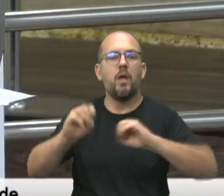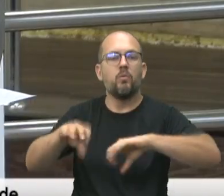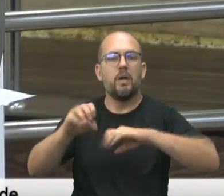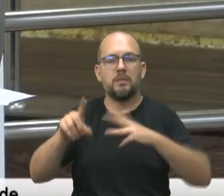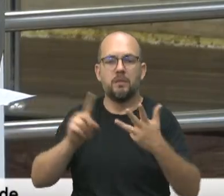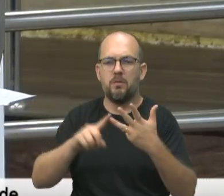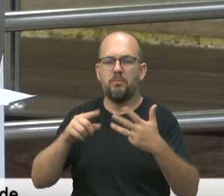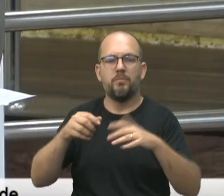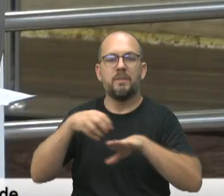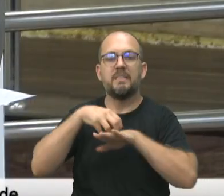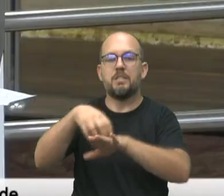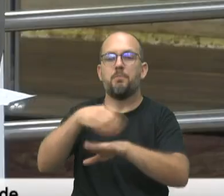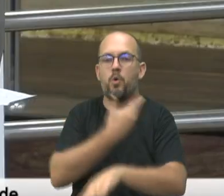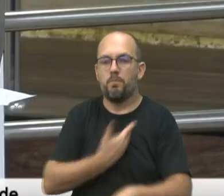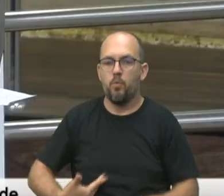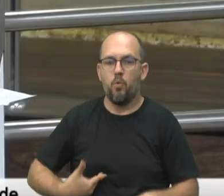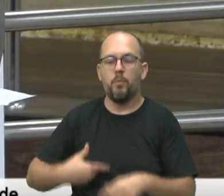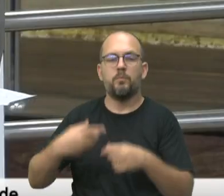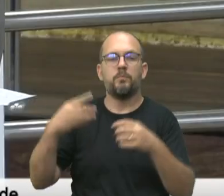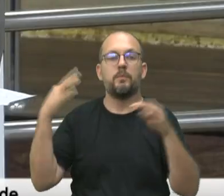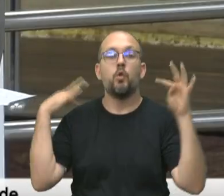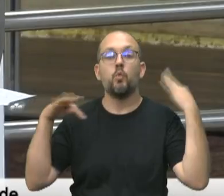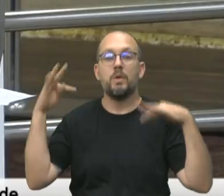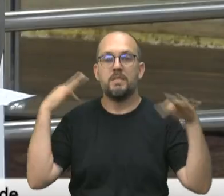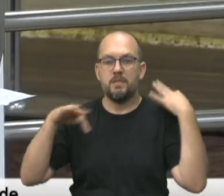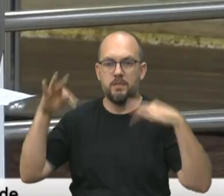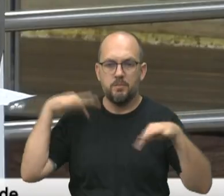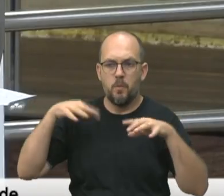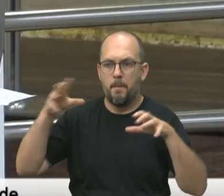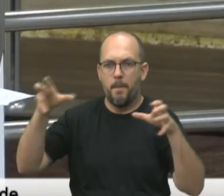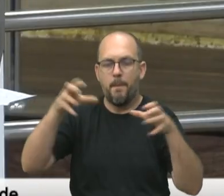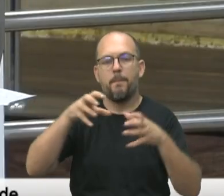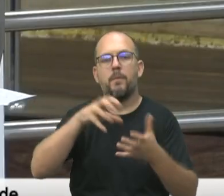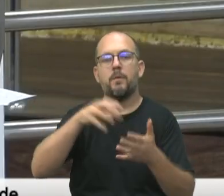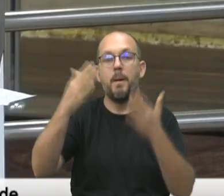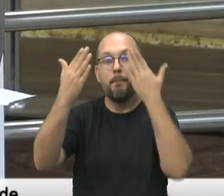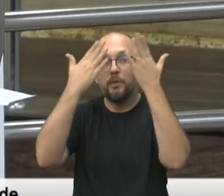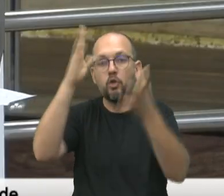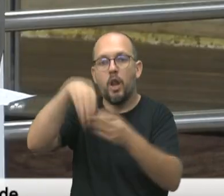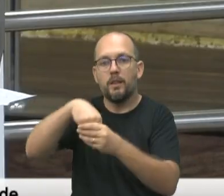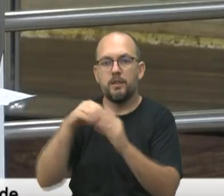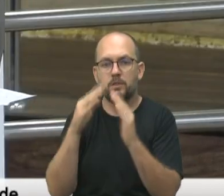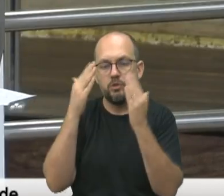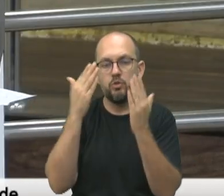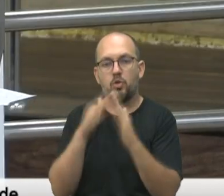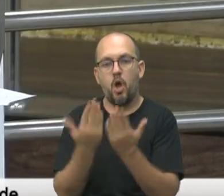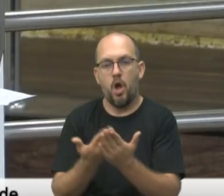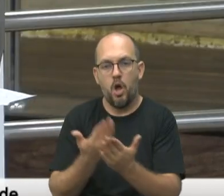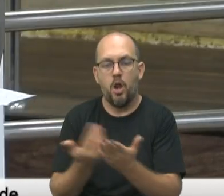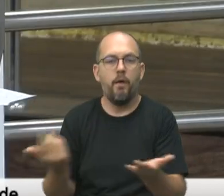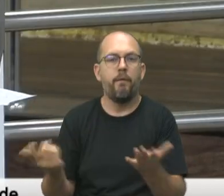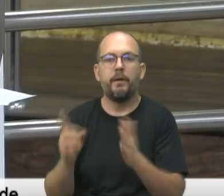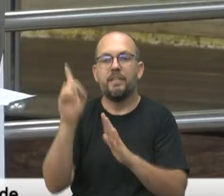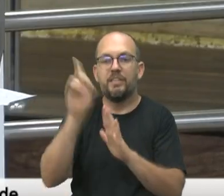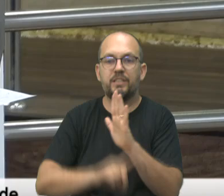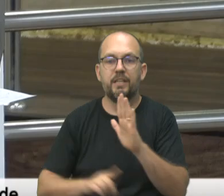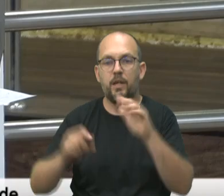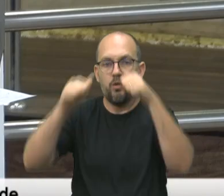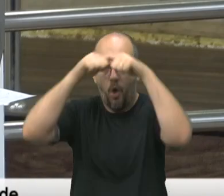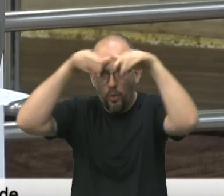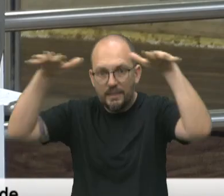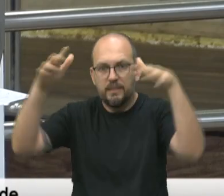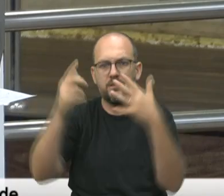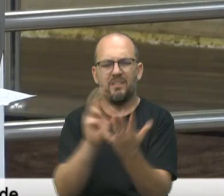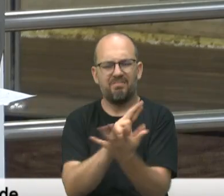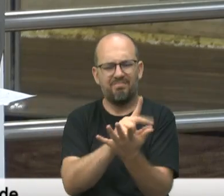público, município de interesse turístico, psicólogo nas escolas, direitos para os estudantes com autismo e deficiência, tem de